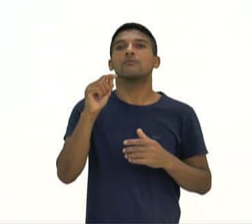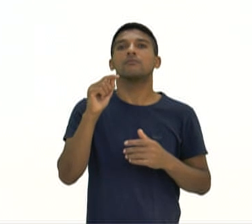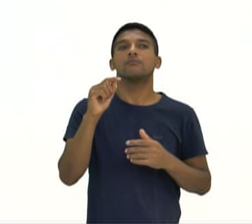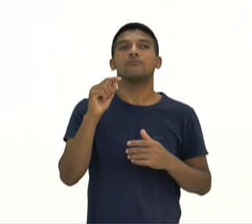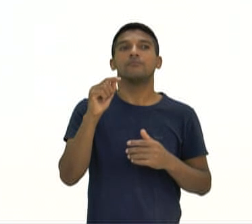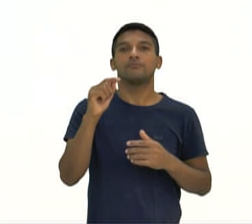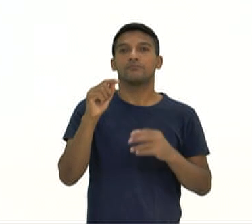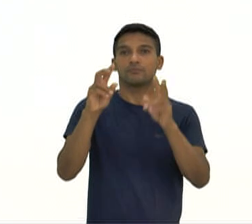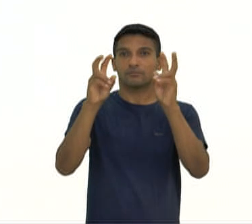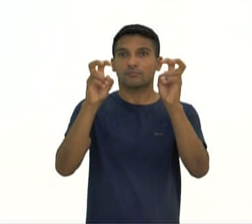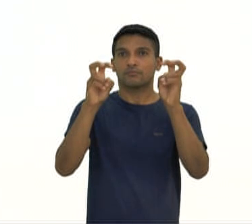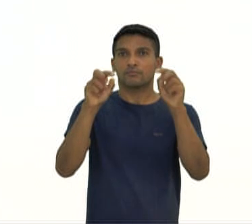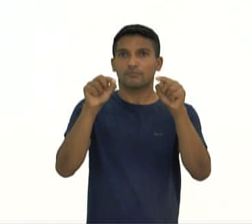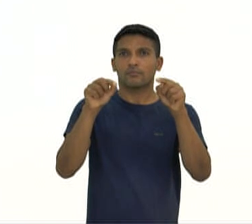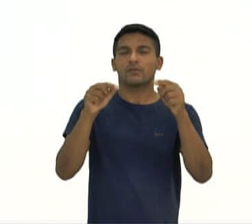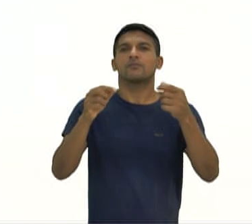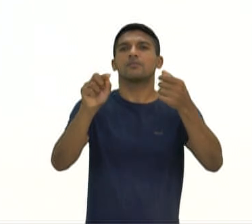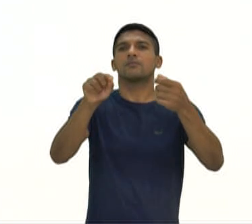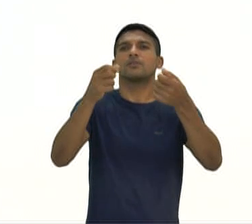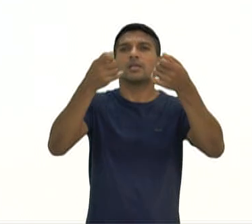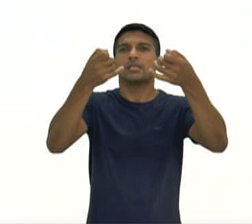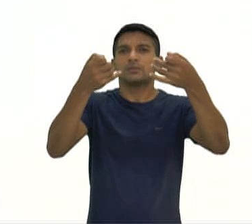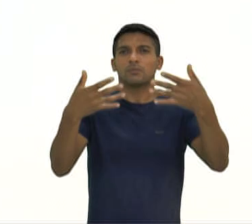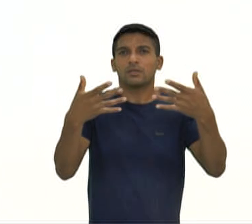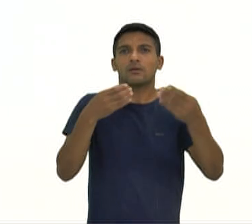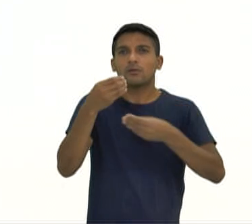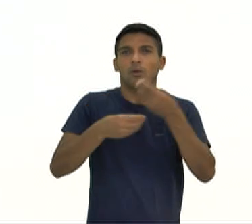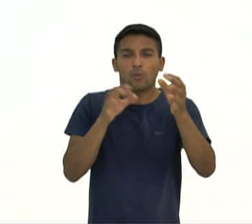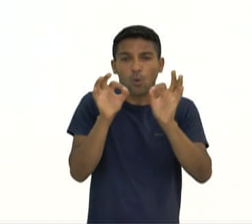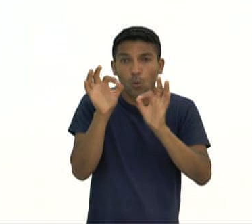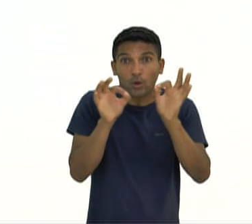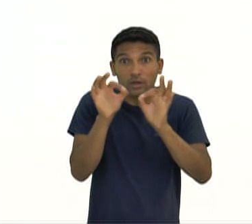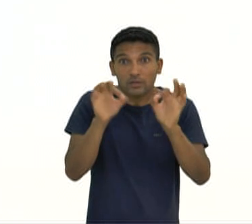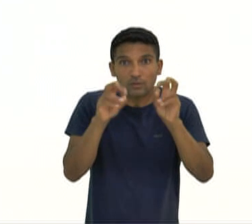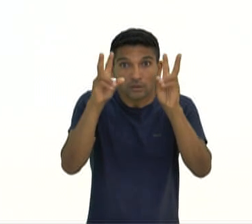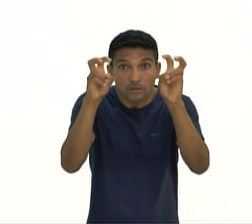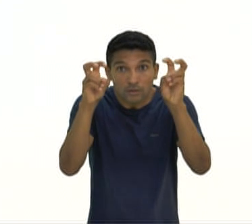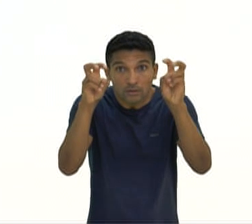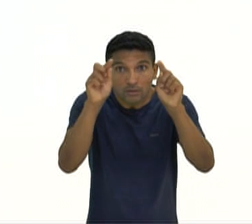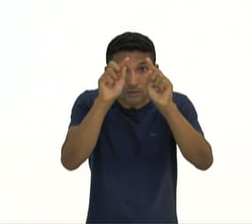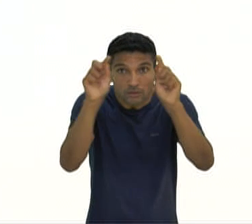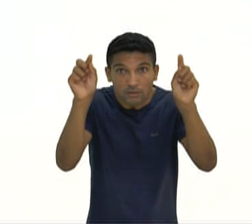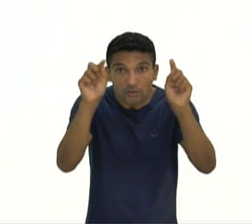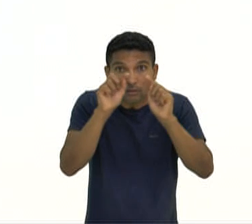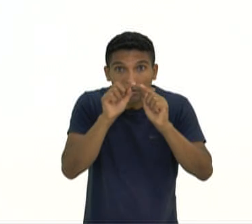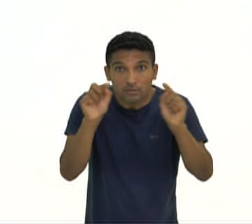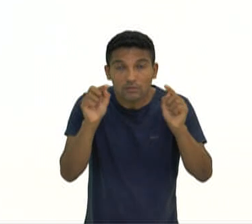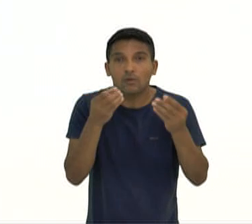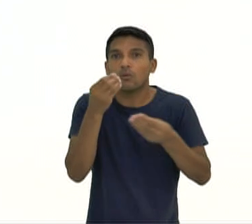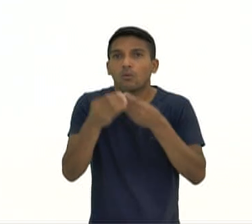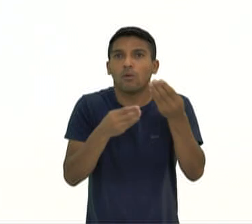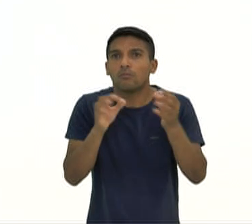se deu a elaboração do título dessa entrevista, como foi construído esse título.